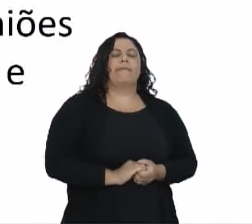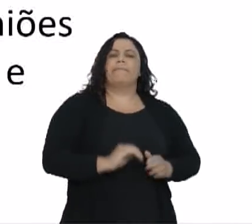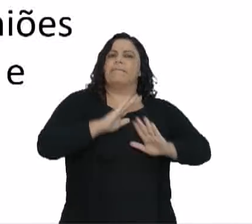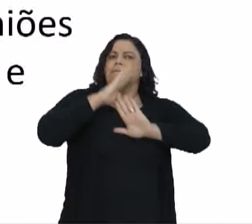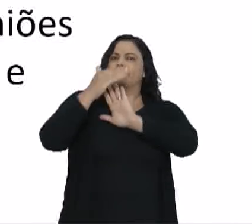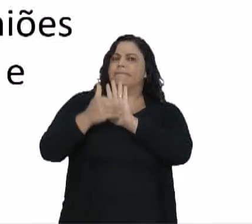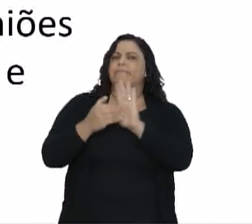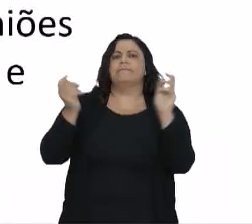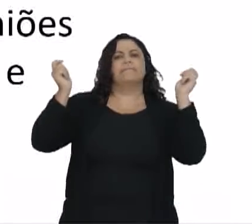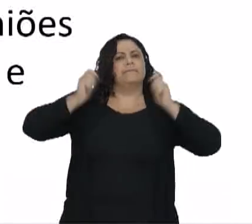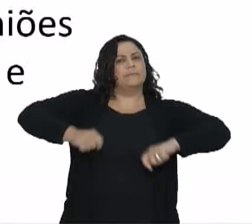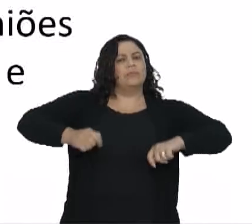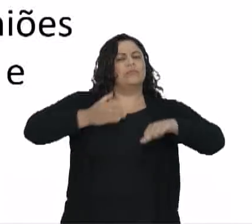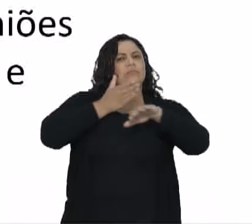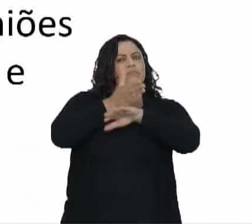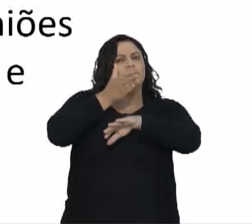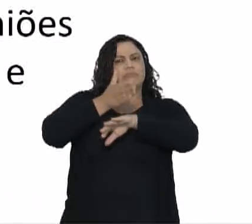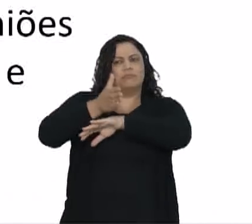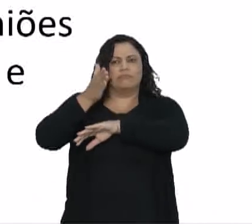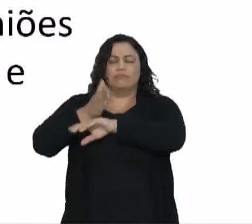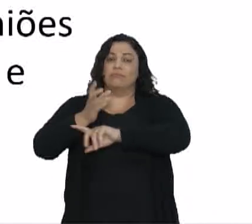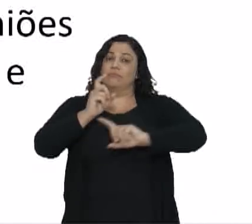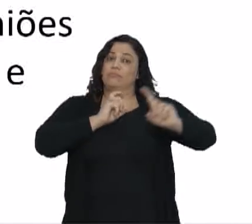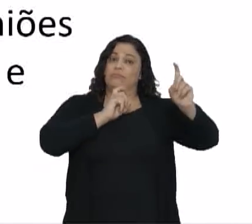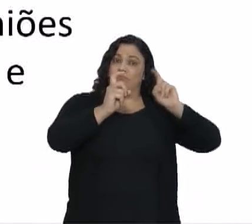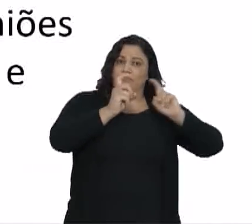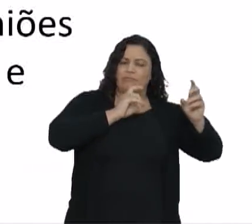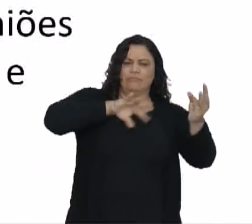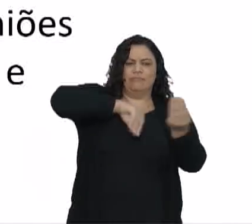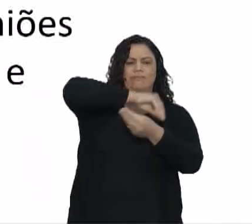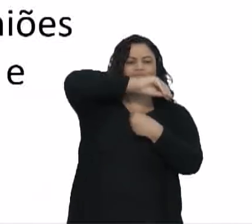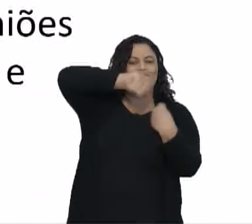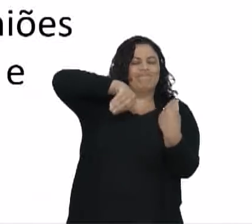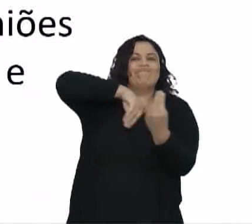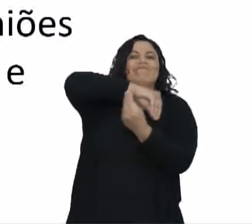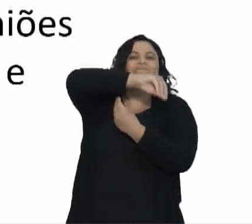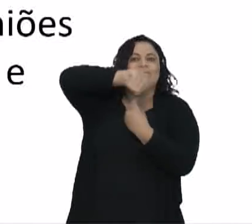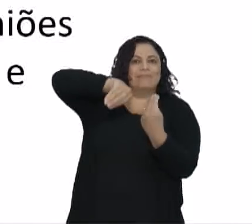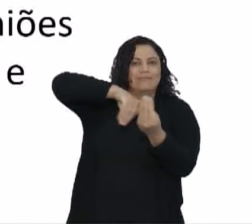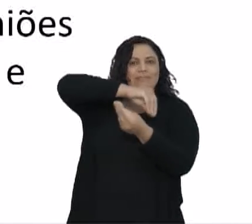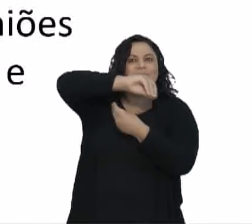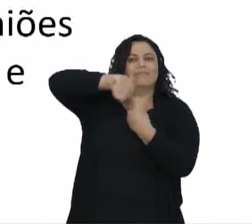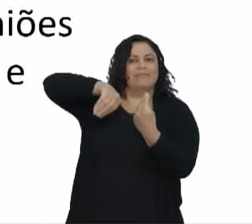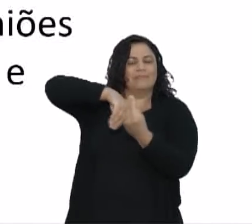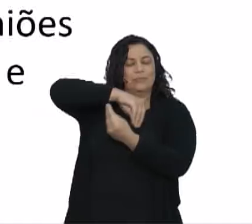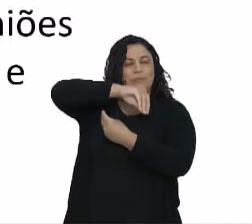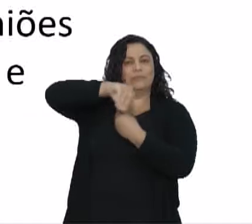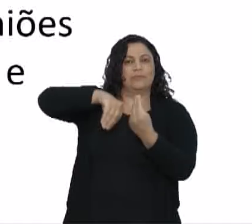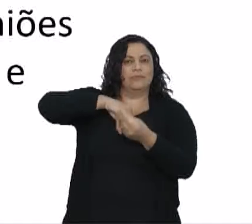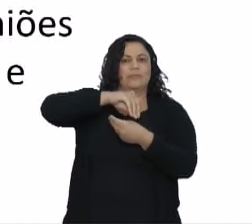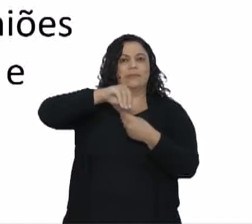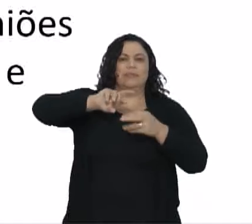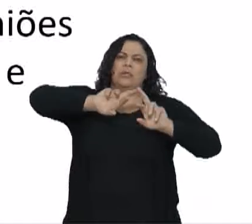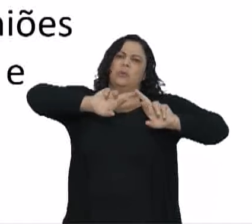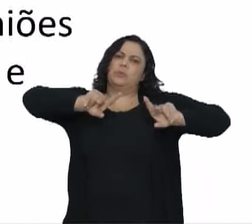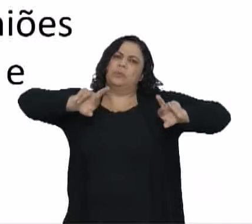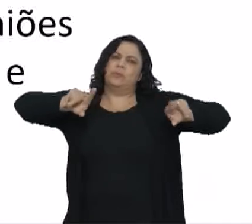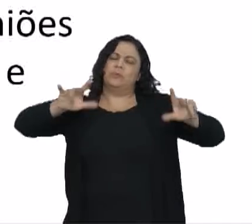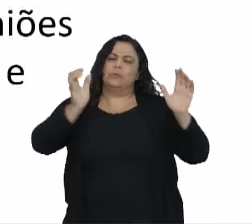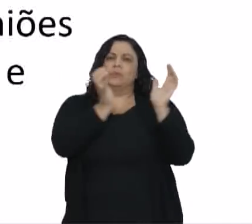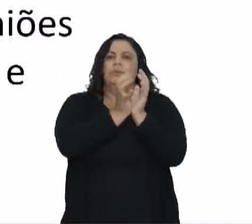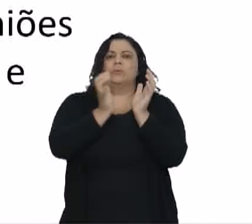participar, essas reuniões que eles faziam misturavam os rituais, né, dos diferentes